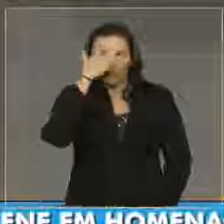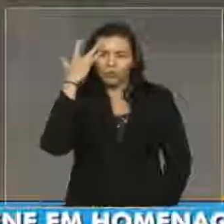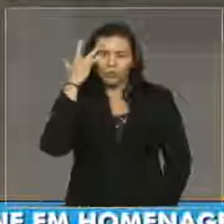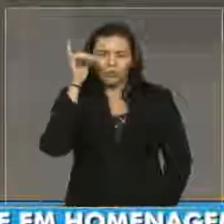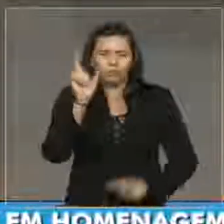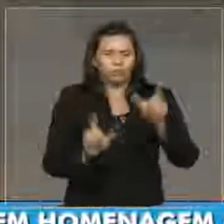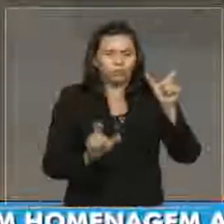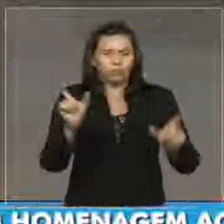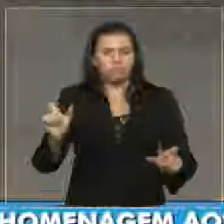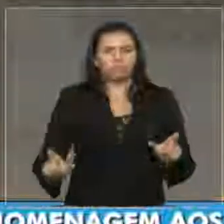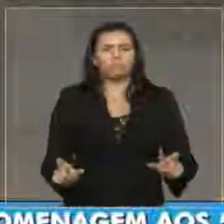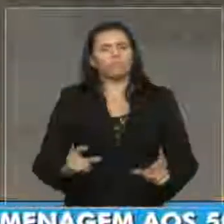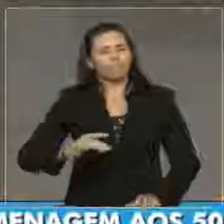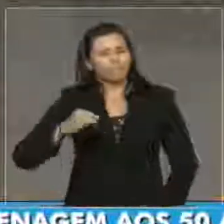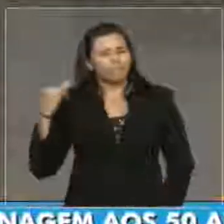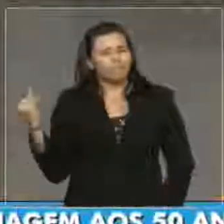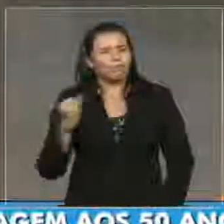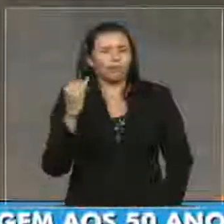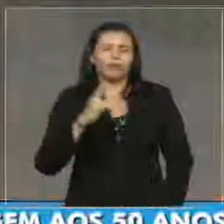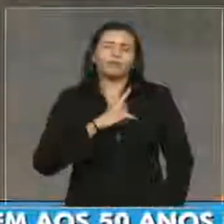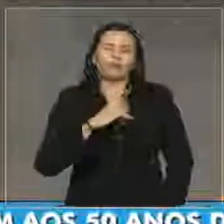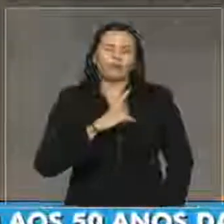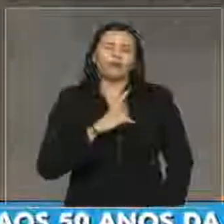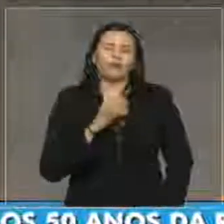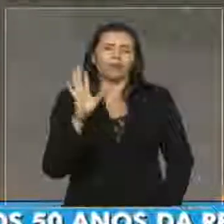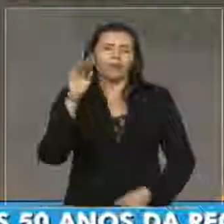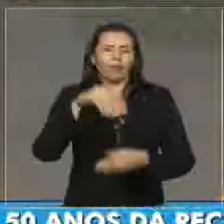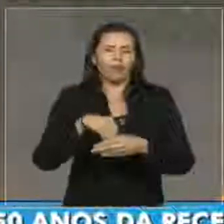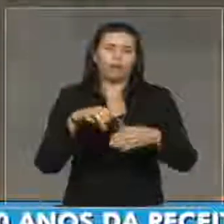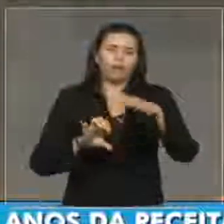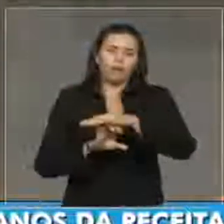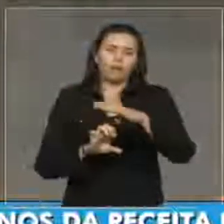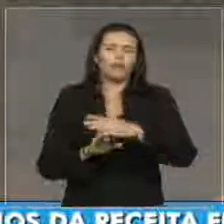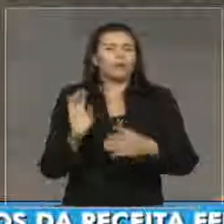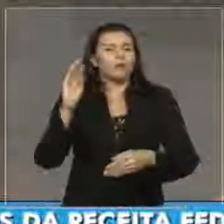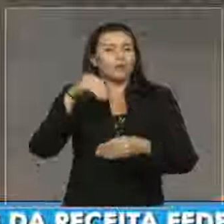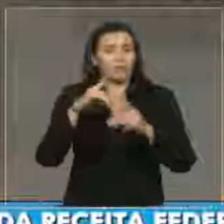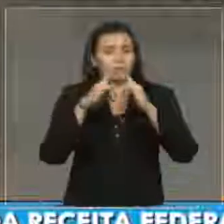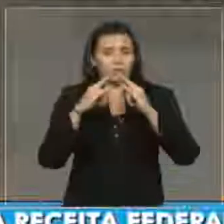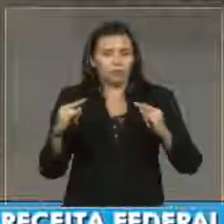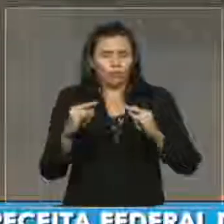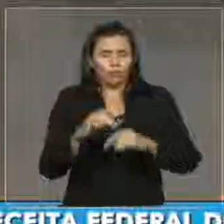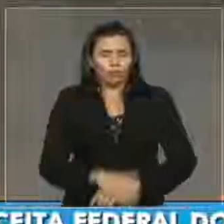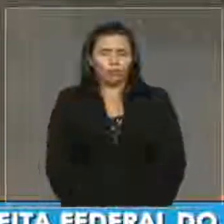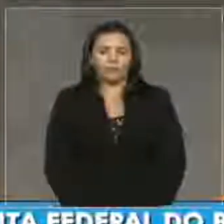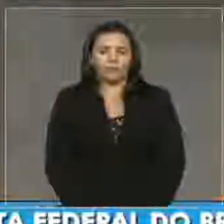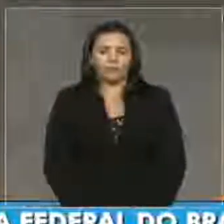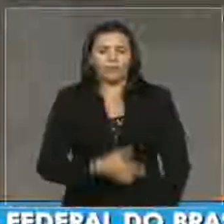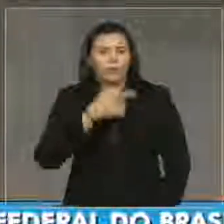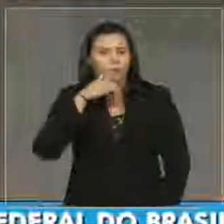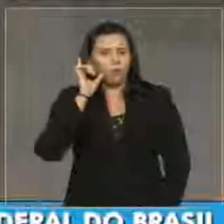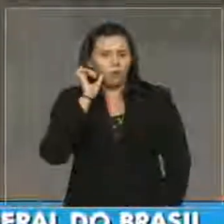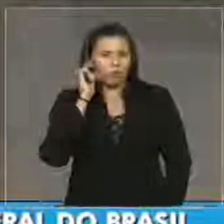numa instituição. Ontem eu via notícias pelo